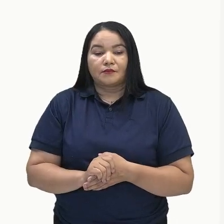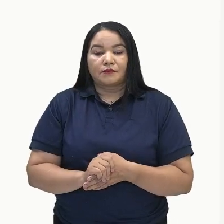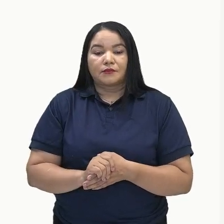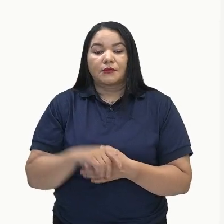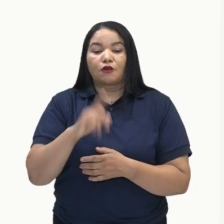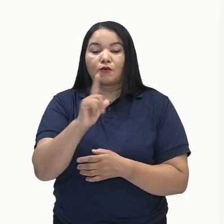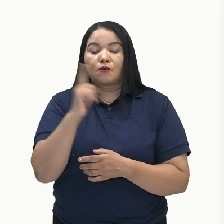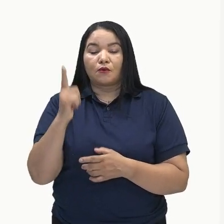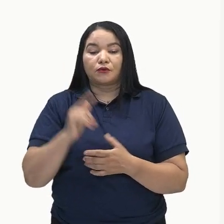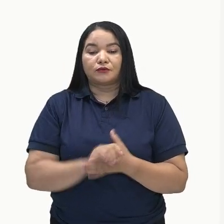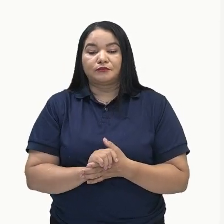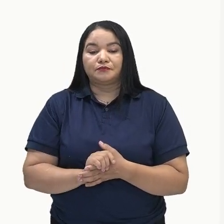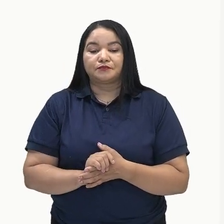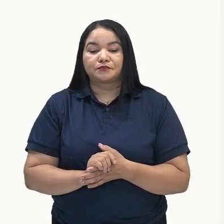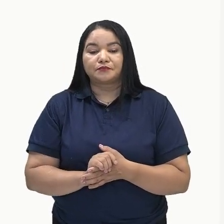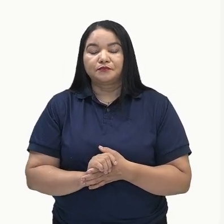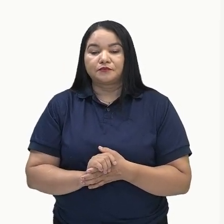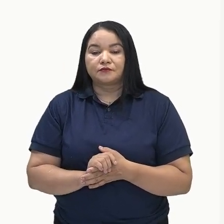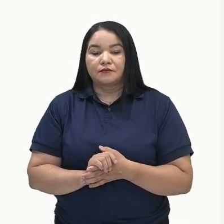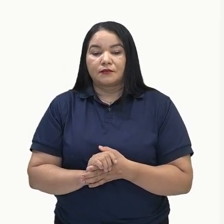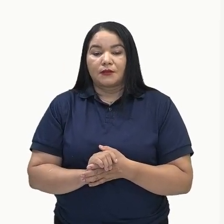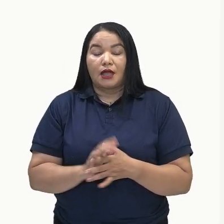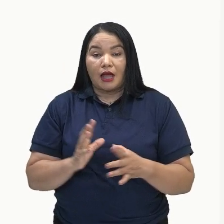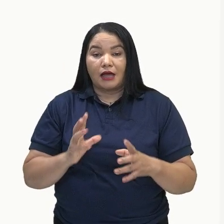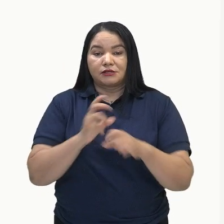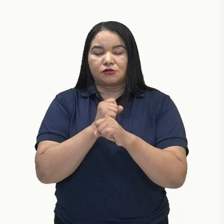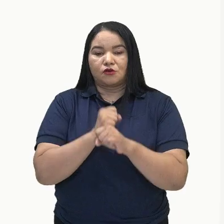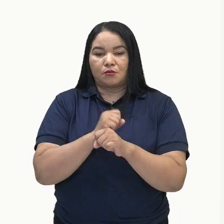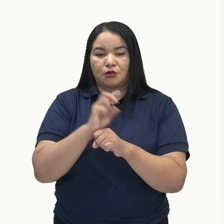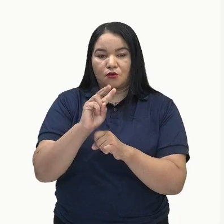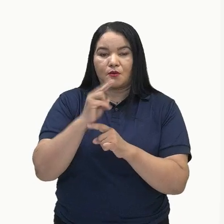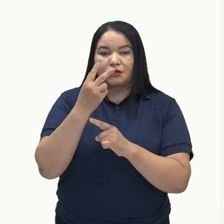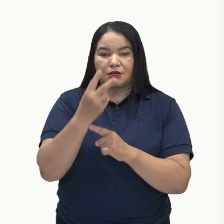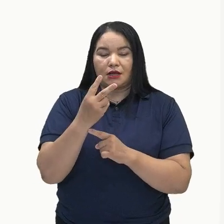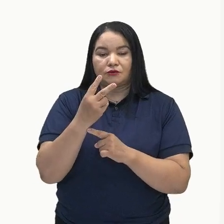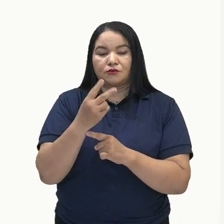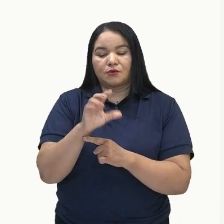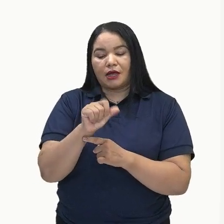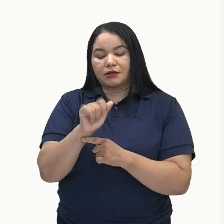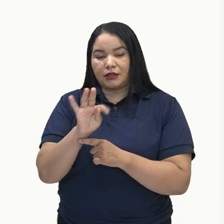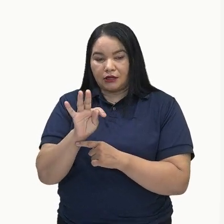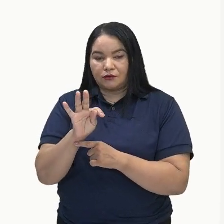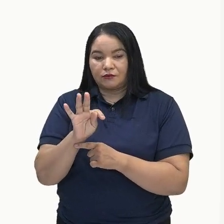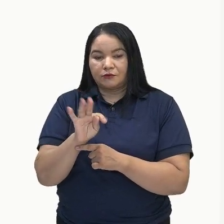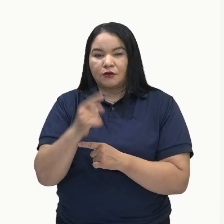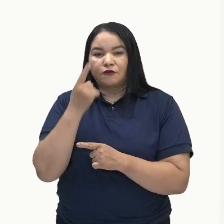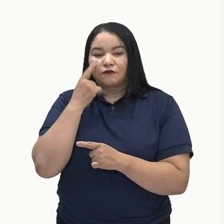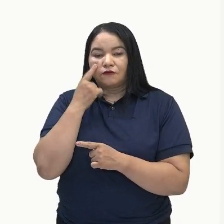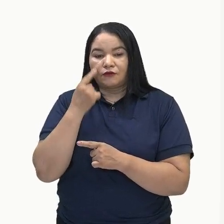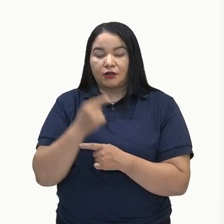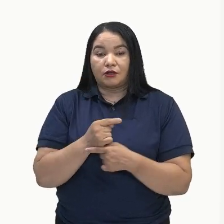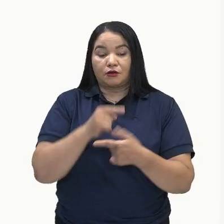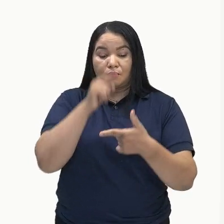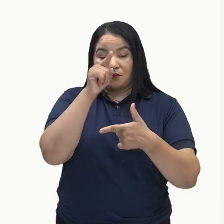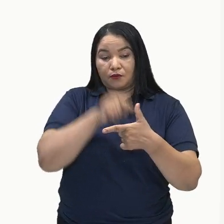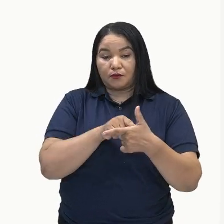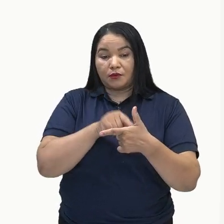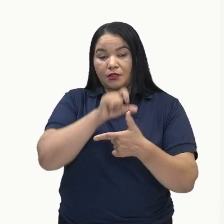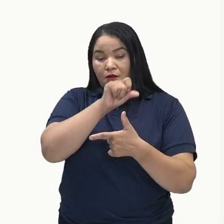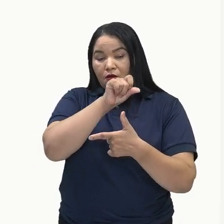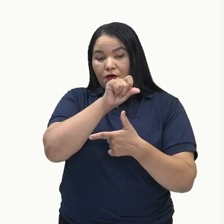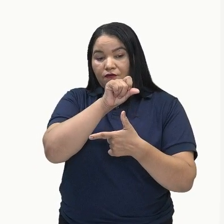igual à soma dos quadrados dos catetos. O outro cateto, a outra área, que é o lado ao quadrado, é 9. Então, isso aqui é 9,